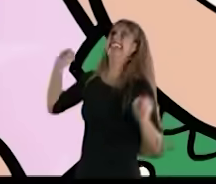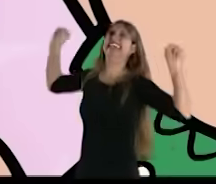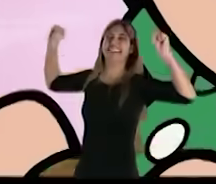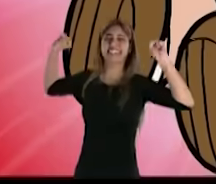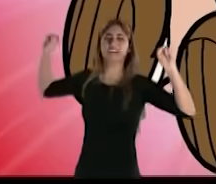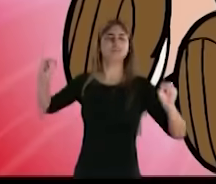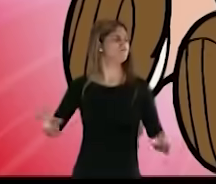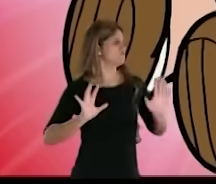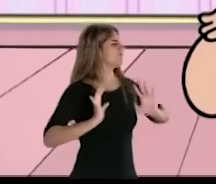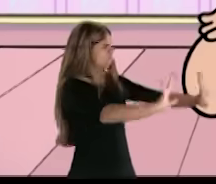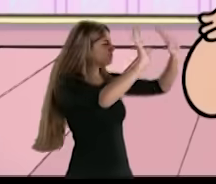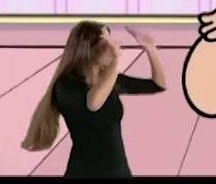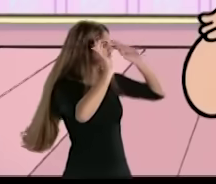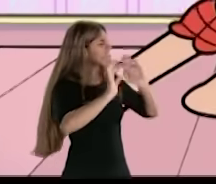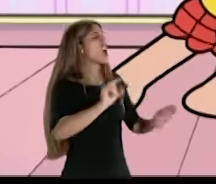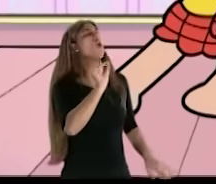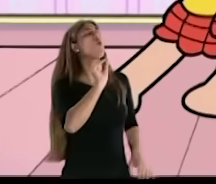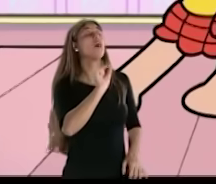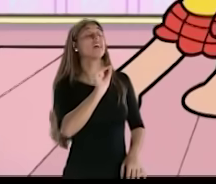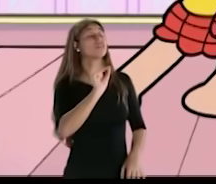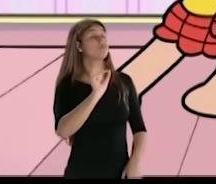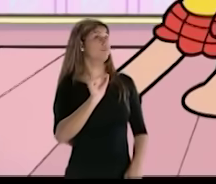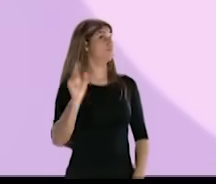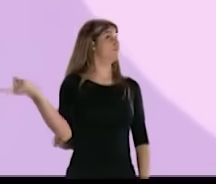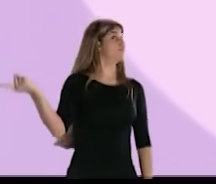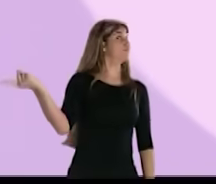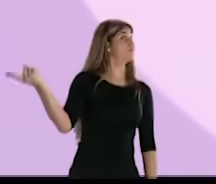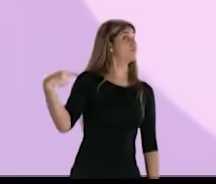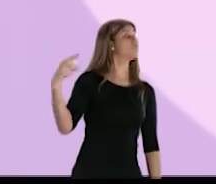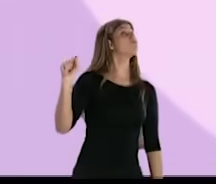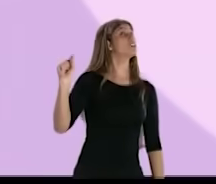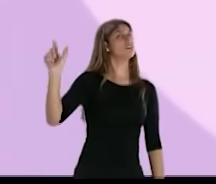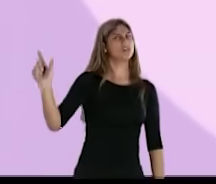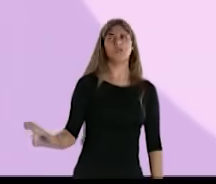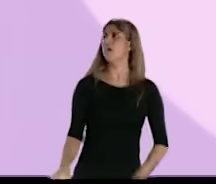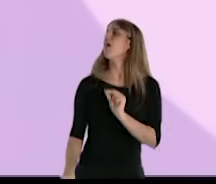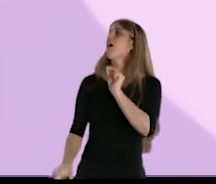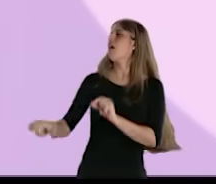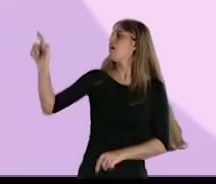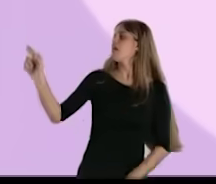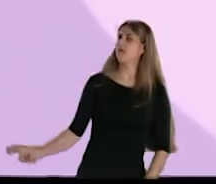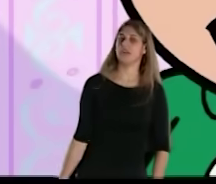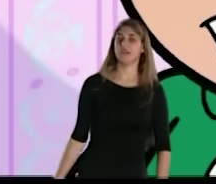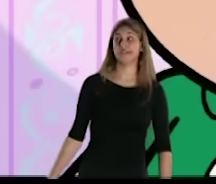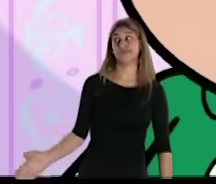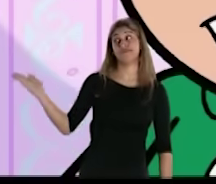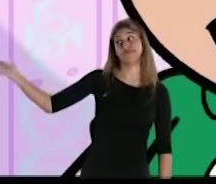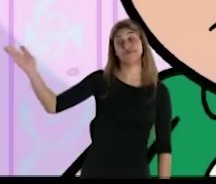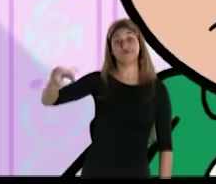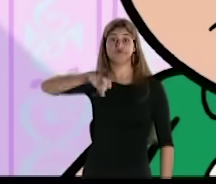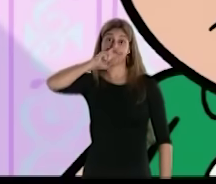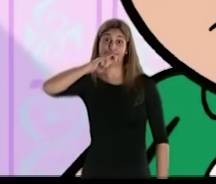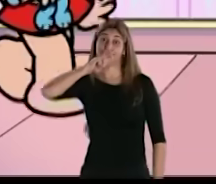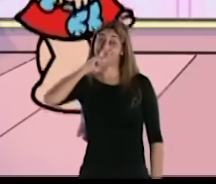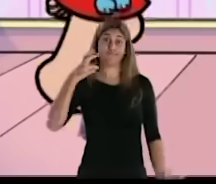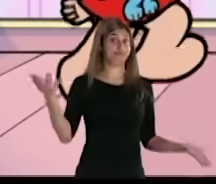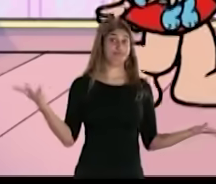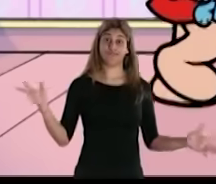Amigão, você mudou de ideia? Sai fora, meu. Só voltei por um motivo de força maior. Que força?